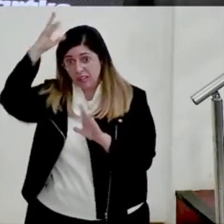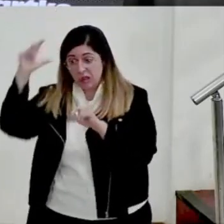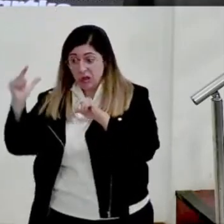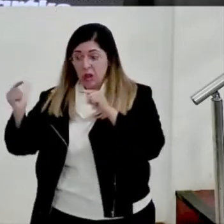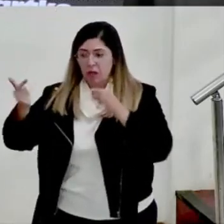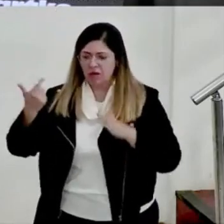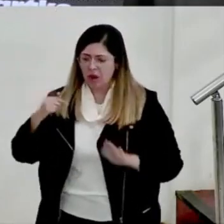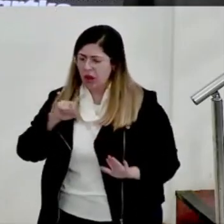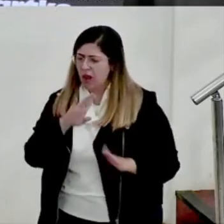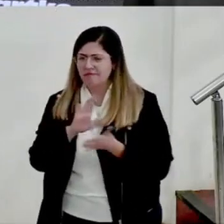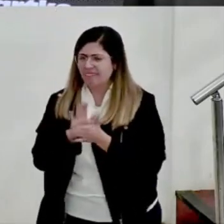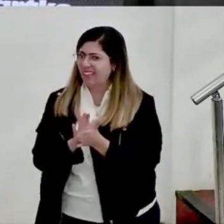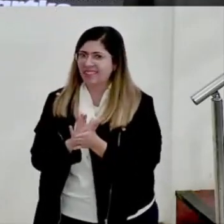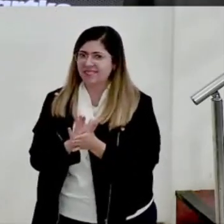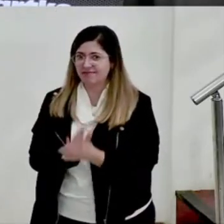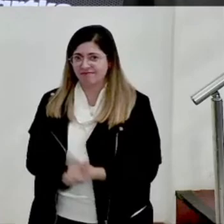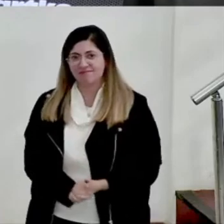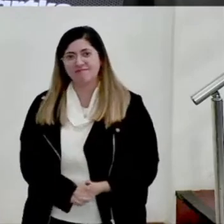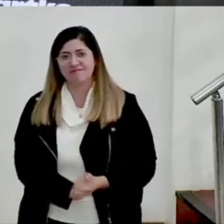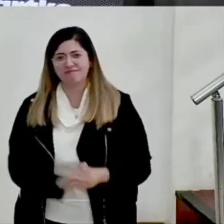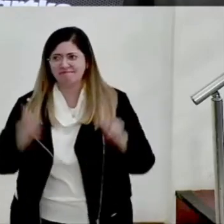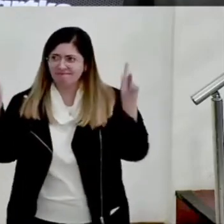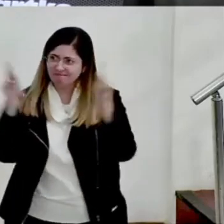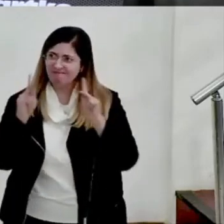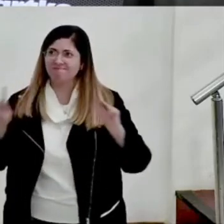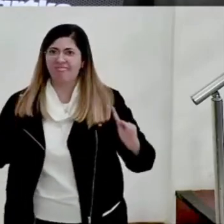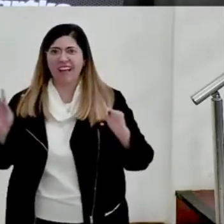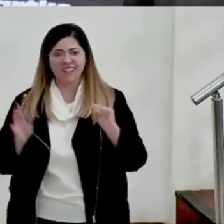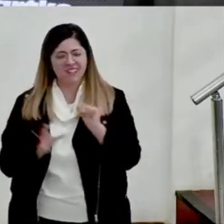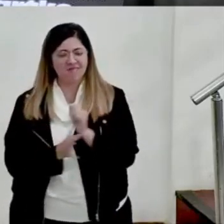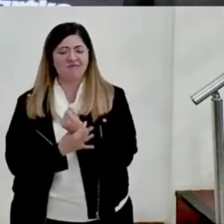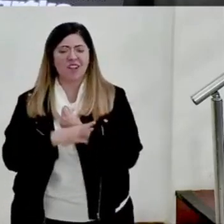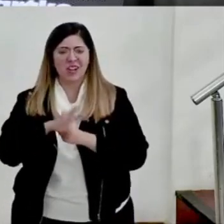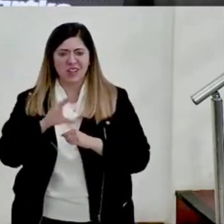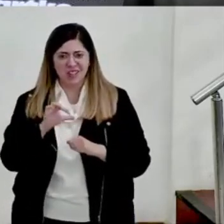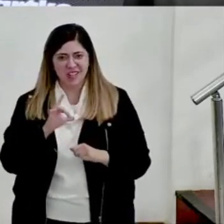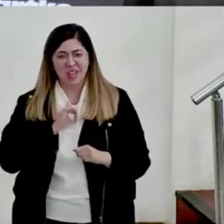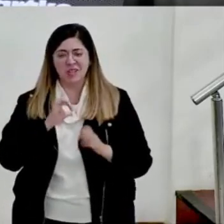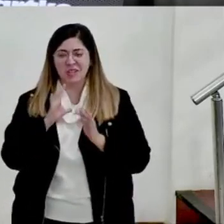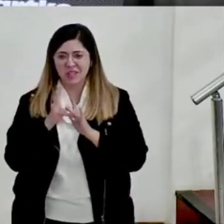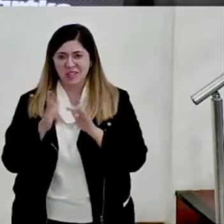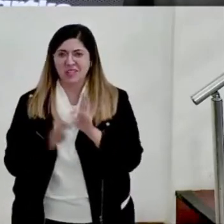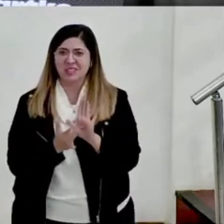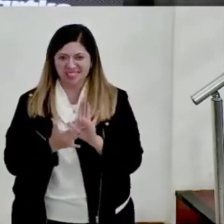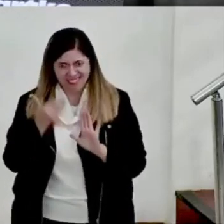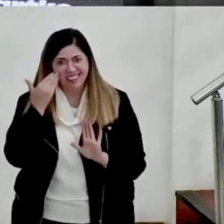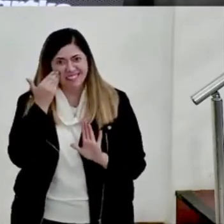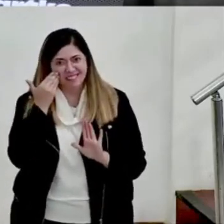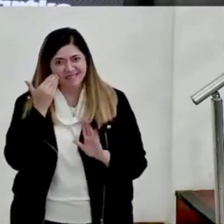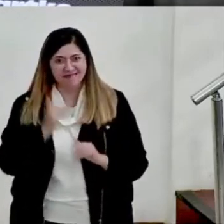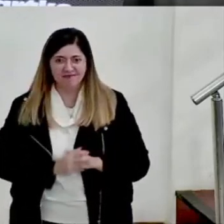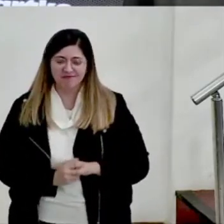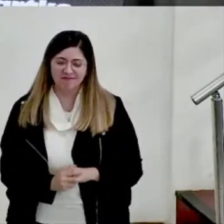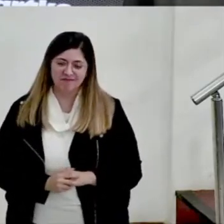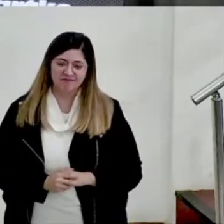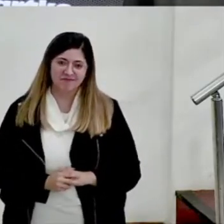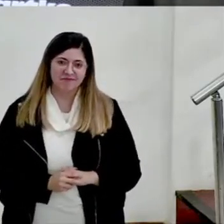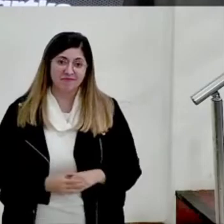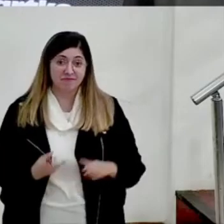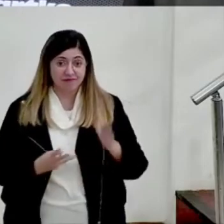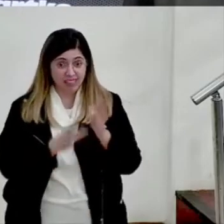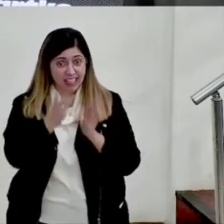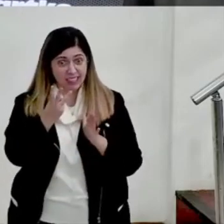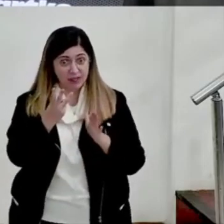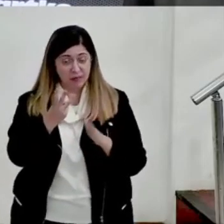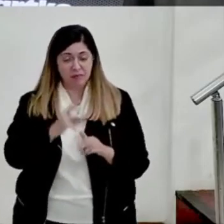podem ofertar. Desfrutamos de paz com Deus. Desfrutamos da segurança em Cristo Jesus. Em terceiro lugar,